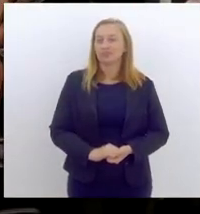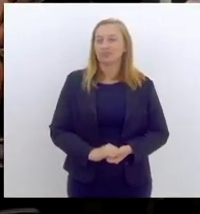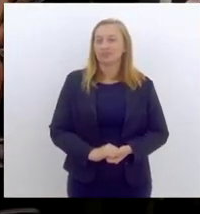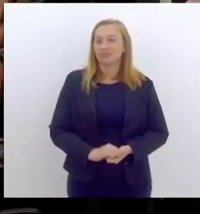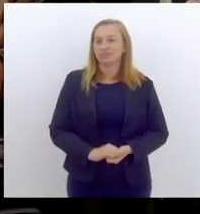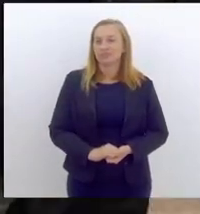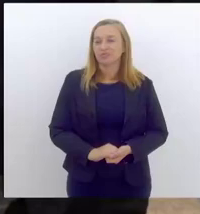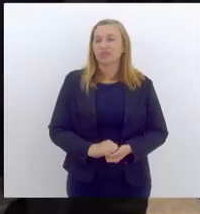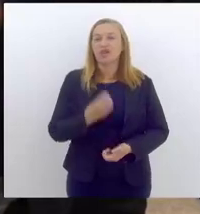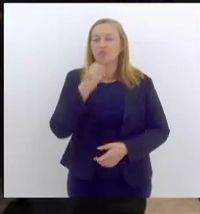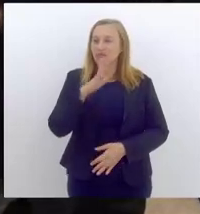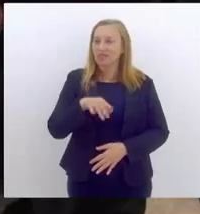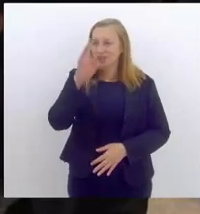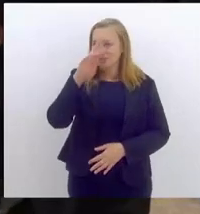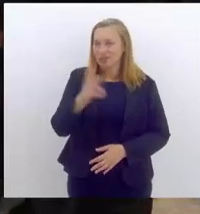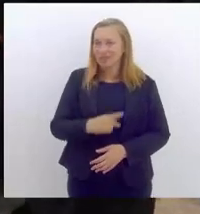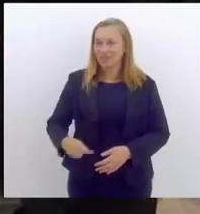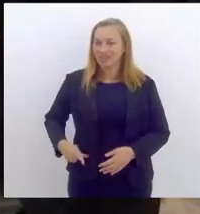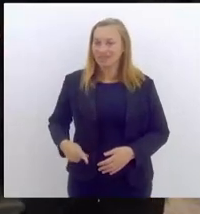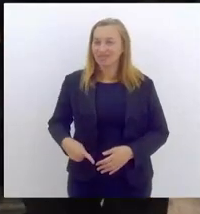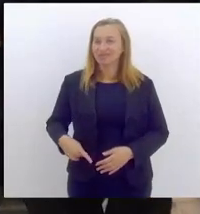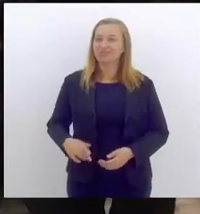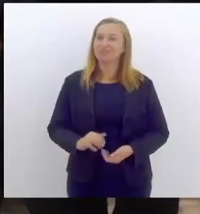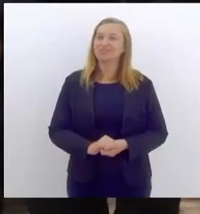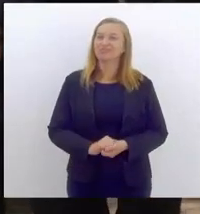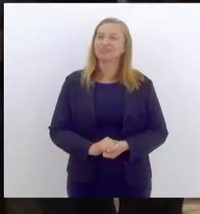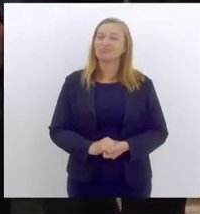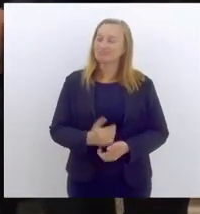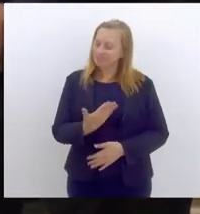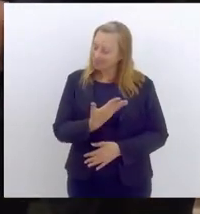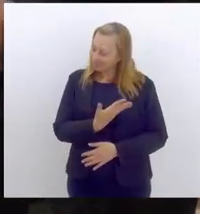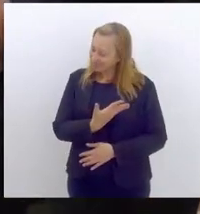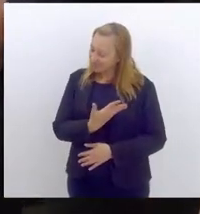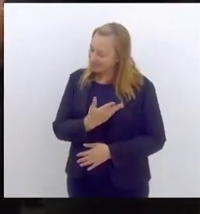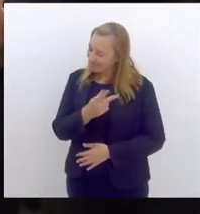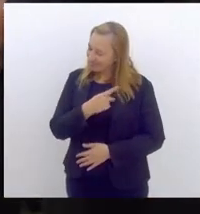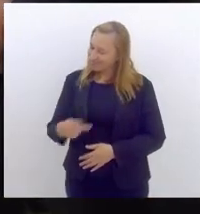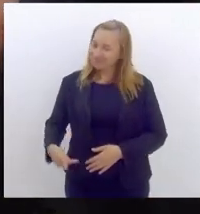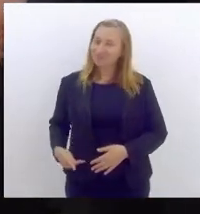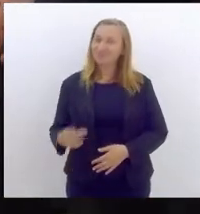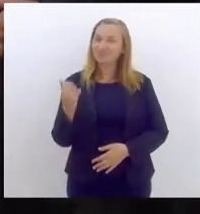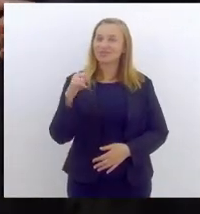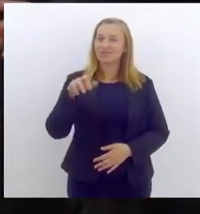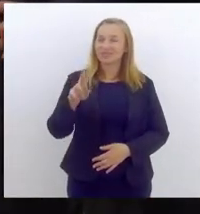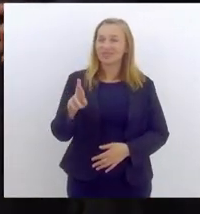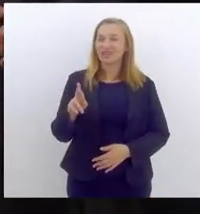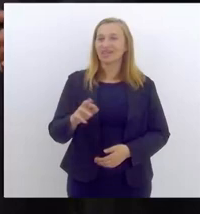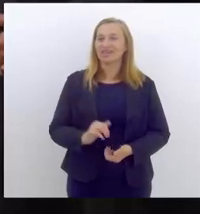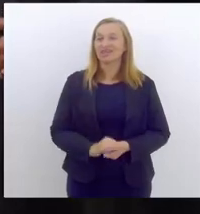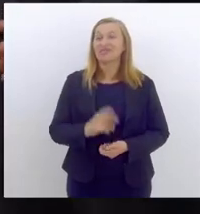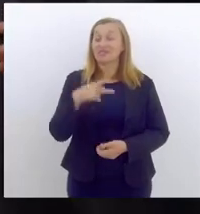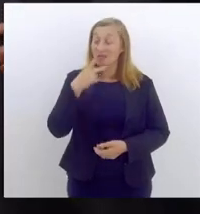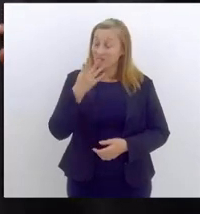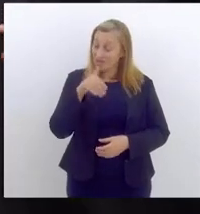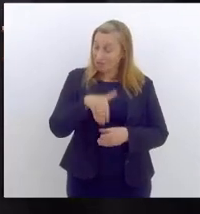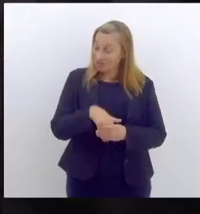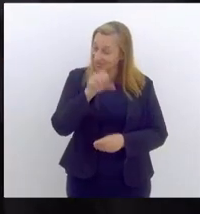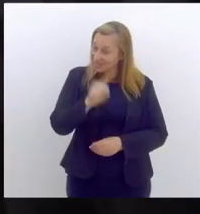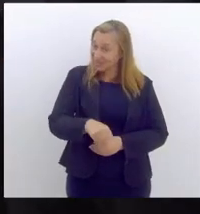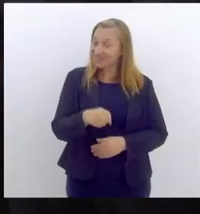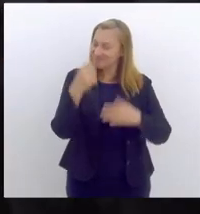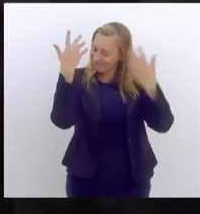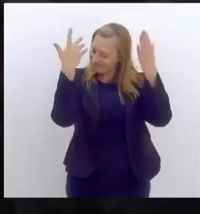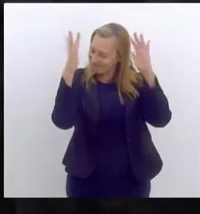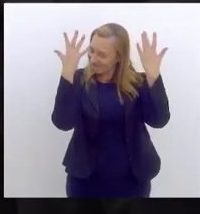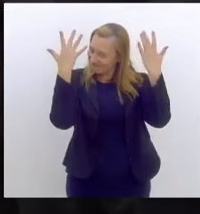Boa tarde, senhor presidente. Dirigindo ao amigo presidente Rodrigo Bacelar, já declaro meu voto sim, te